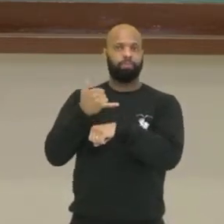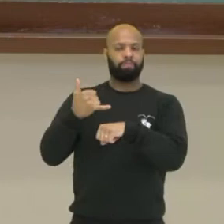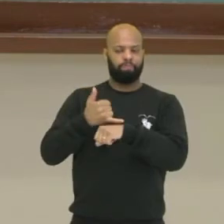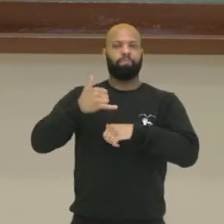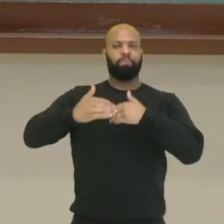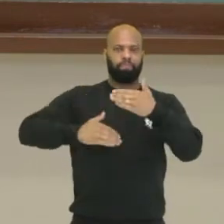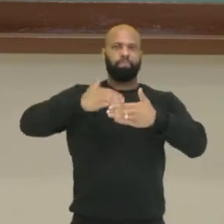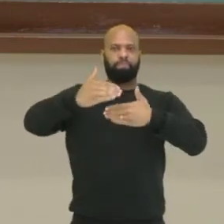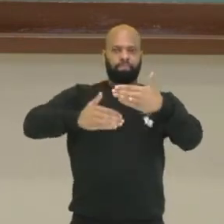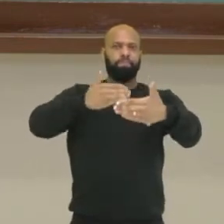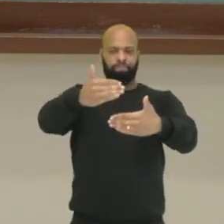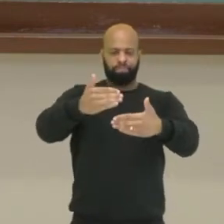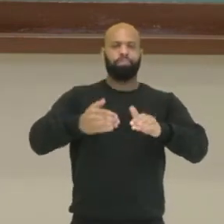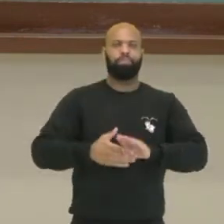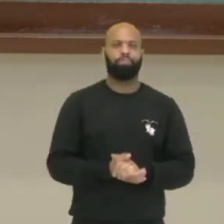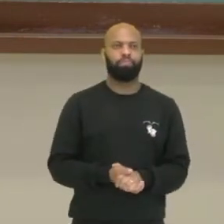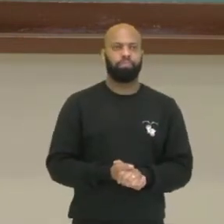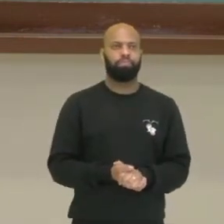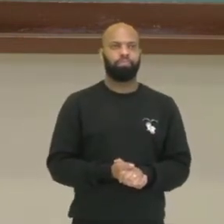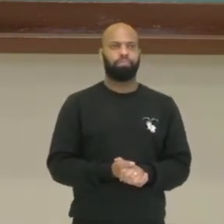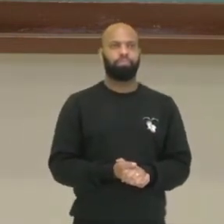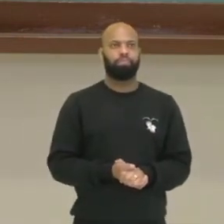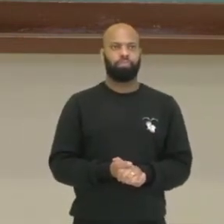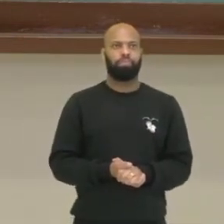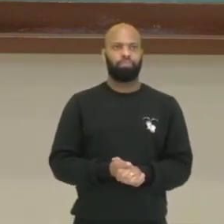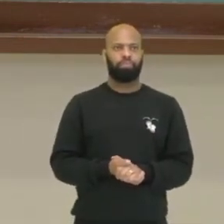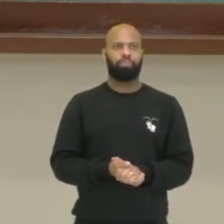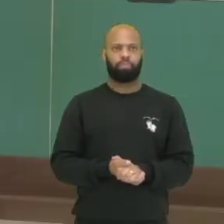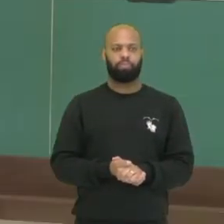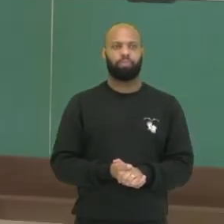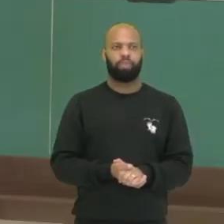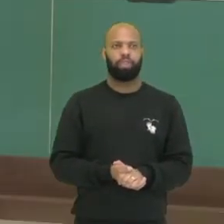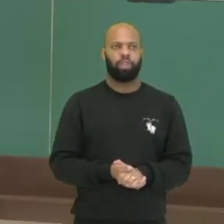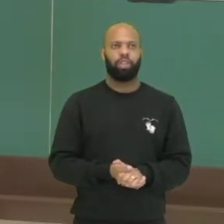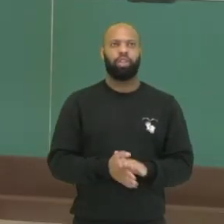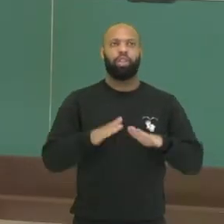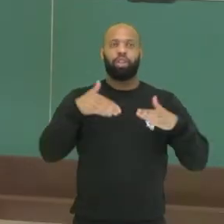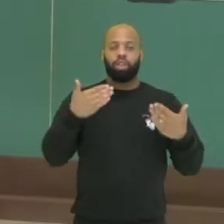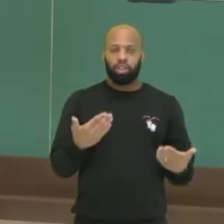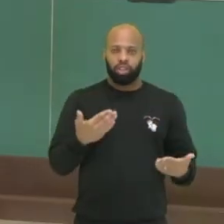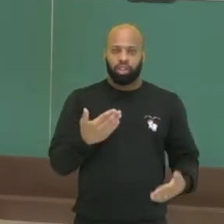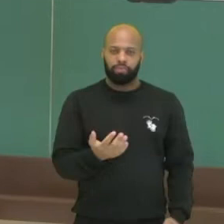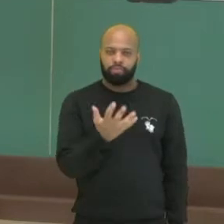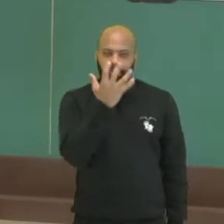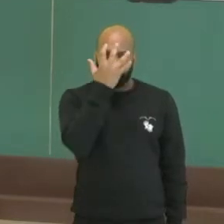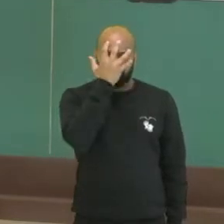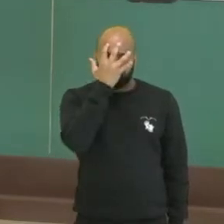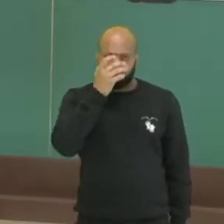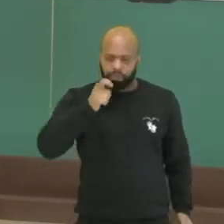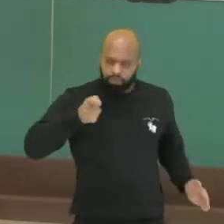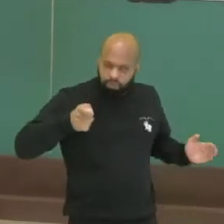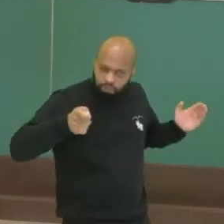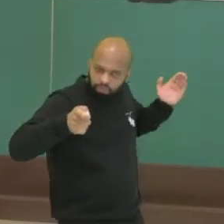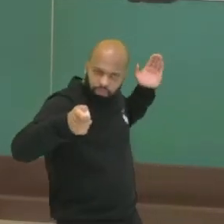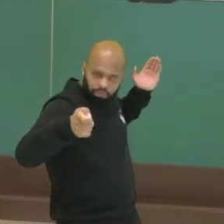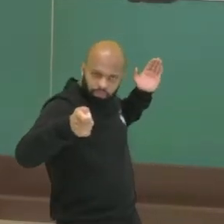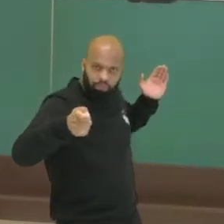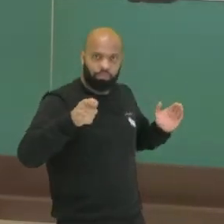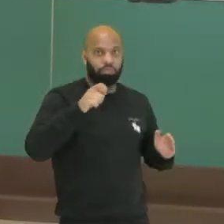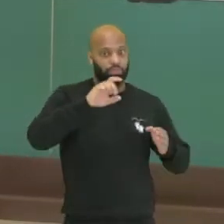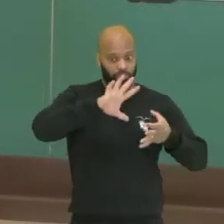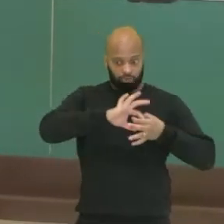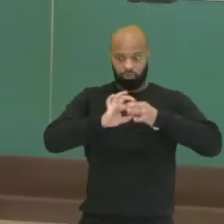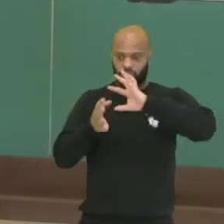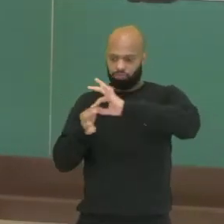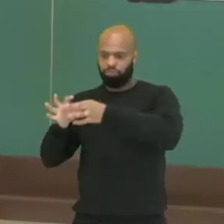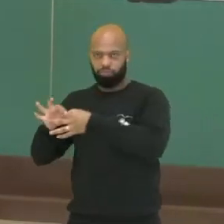feitas de metais. E a esgrima, ela é um esporte olímpico, ela é